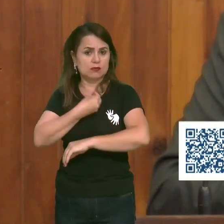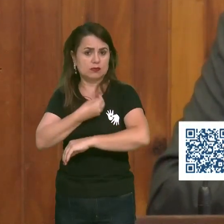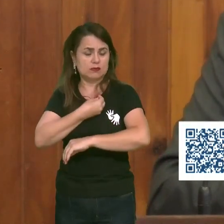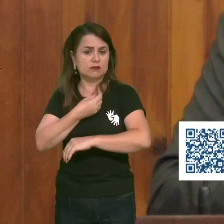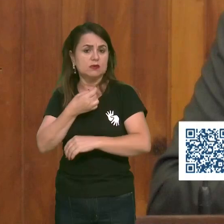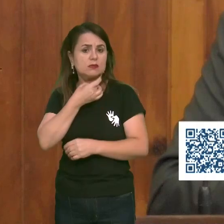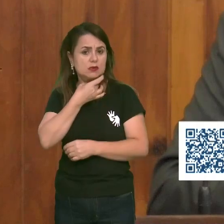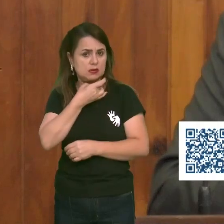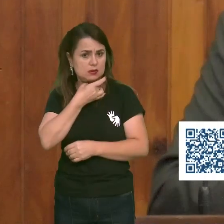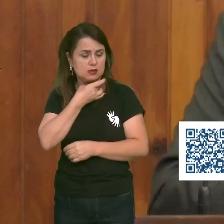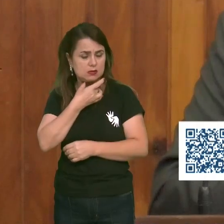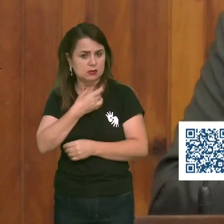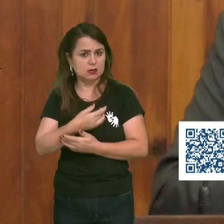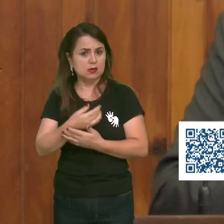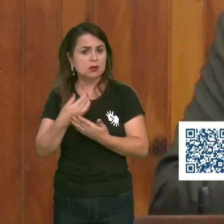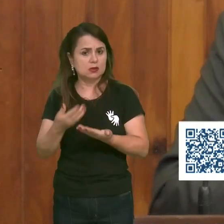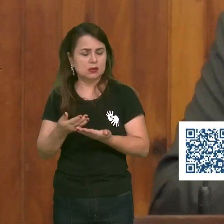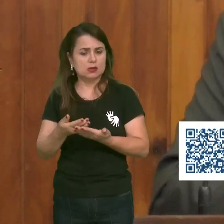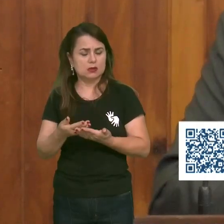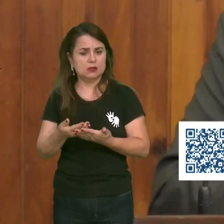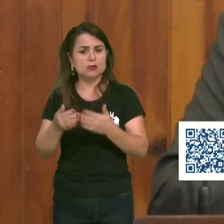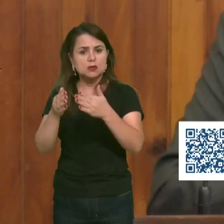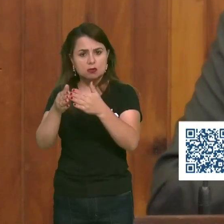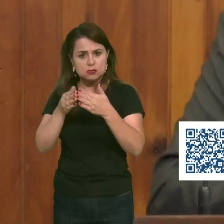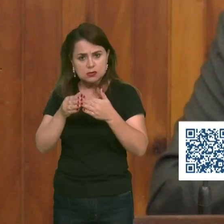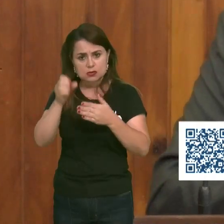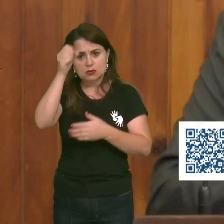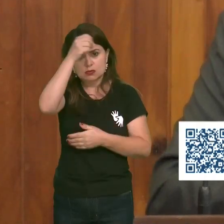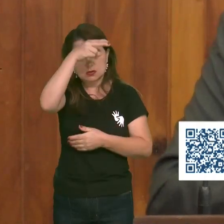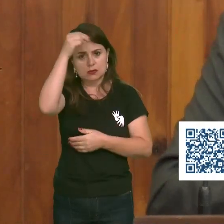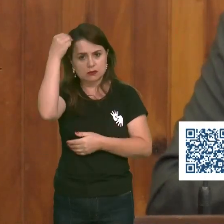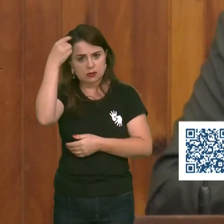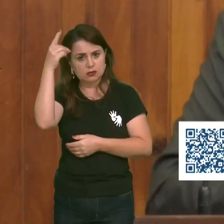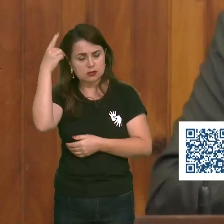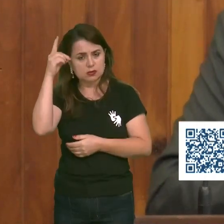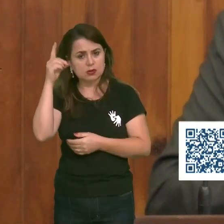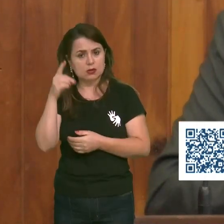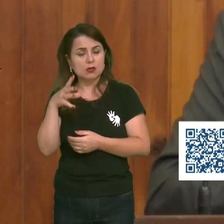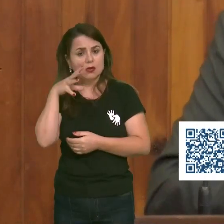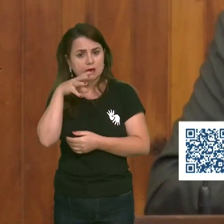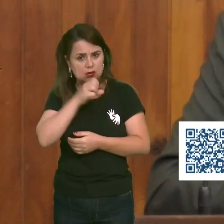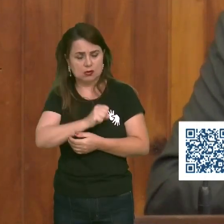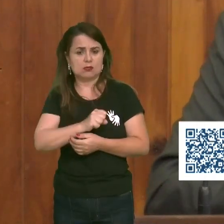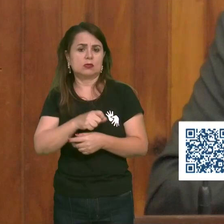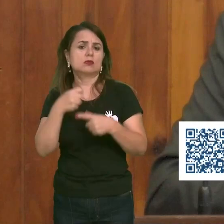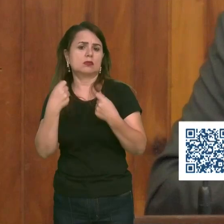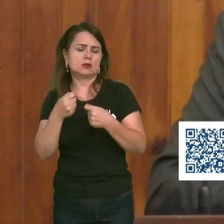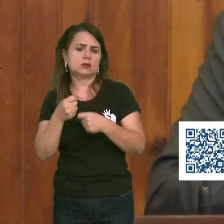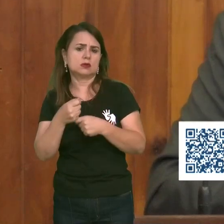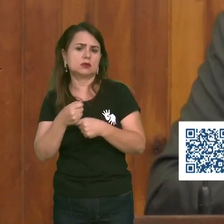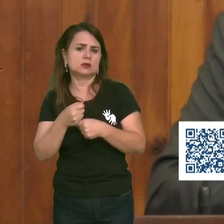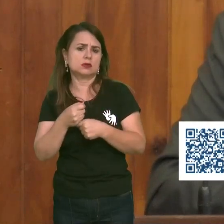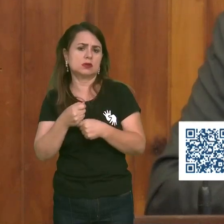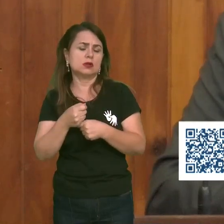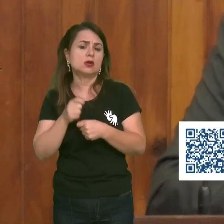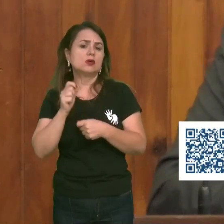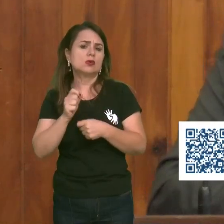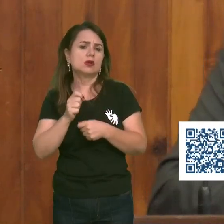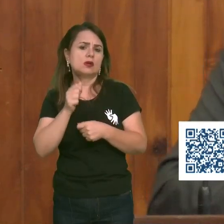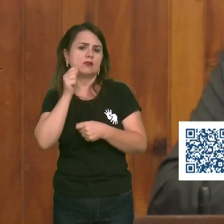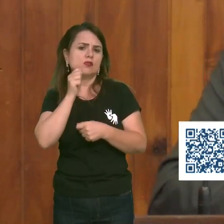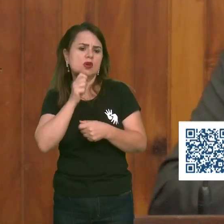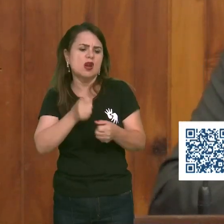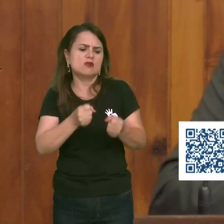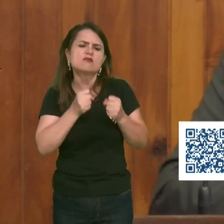nossa cidade então fica aí o pedido que o prefeito Daniel Alonso tomo providência de um chacoalhão nessa